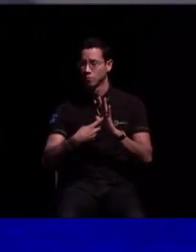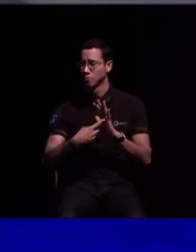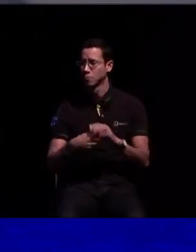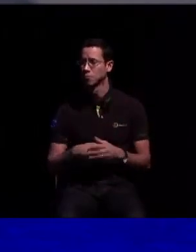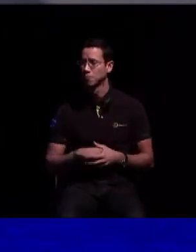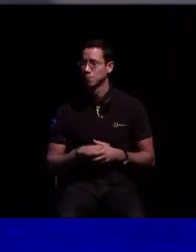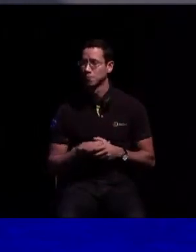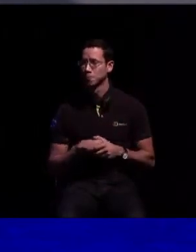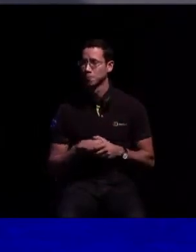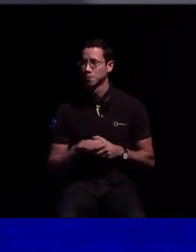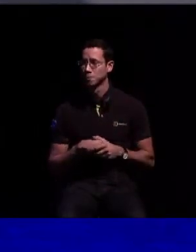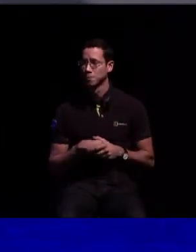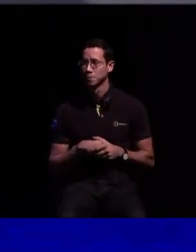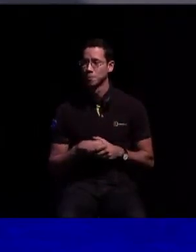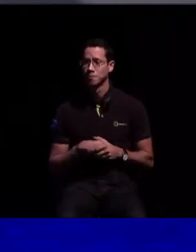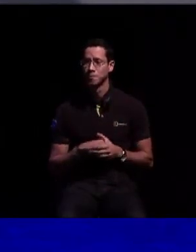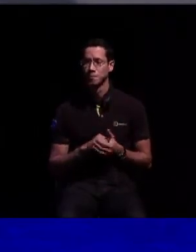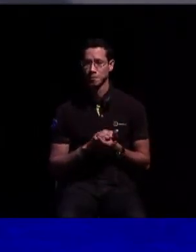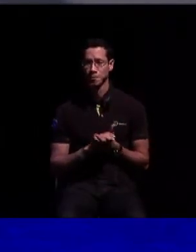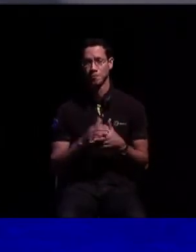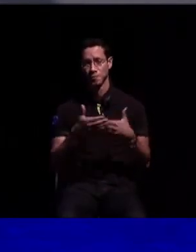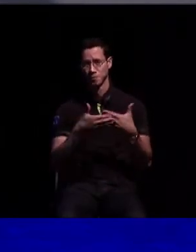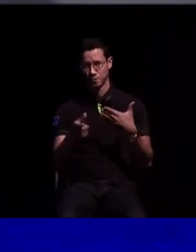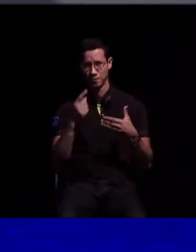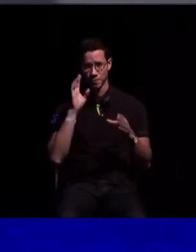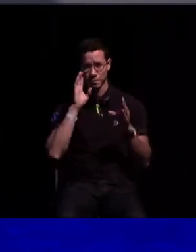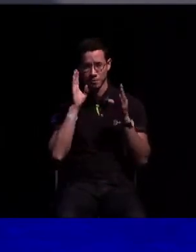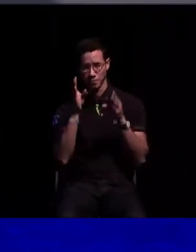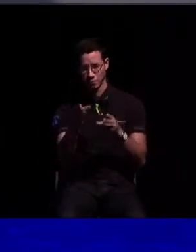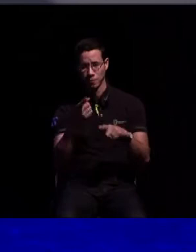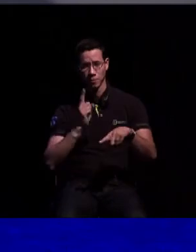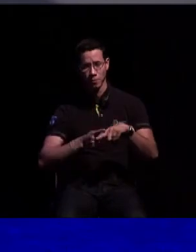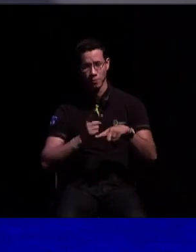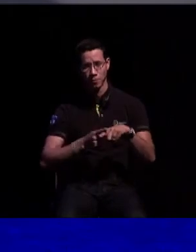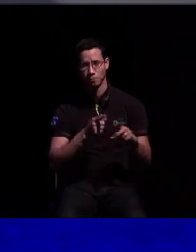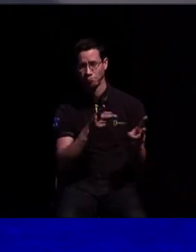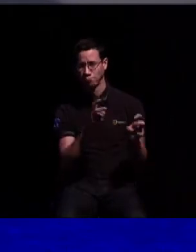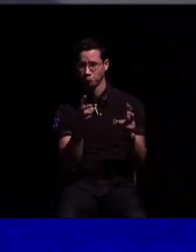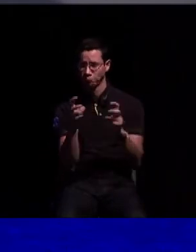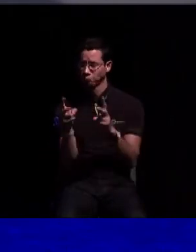num outro sentido, como vocês verão, do que normalmente é percebido.